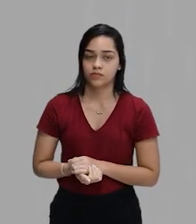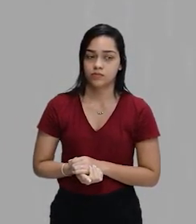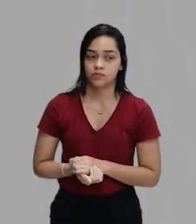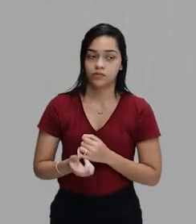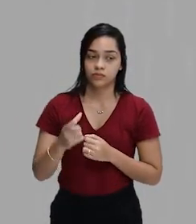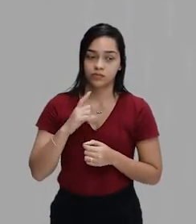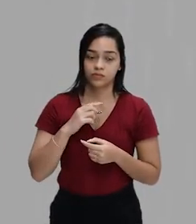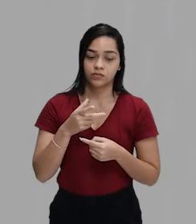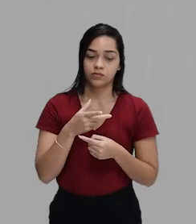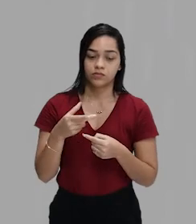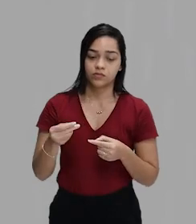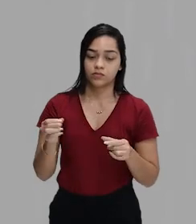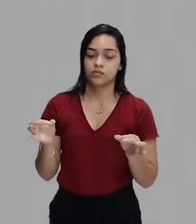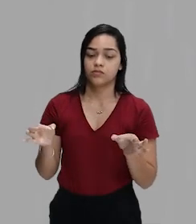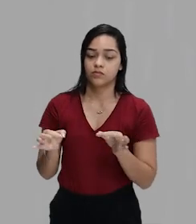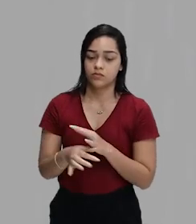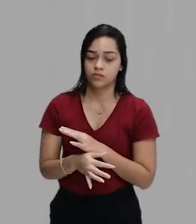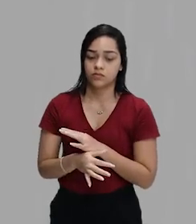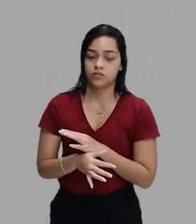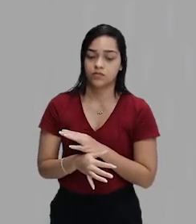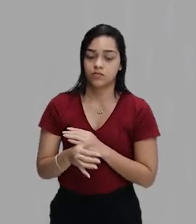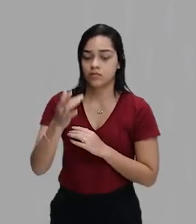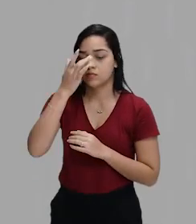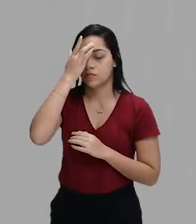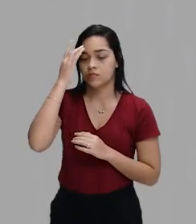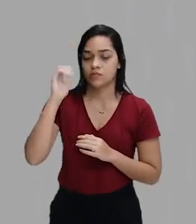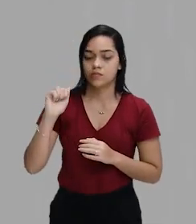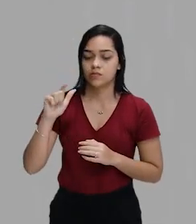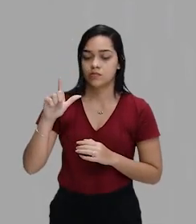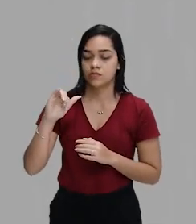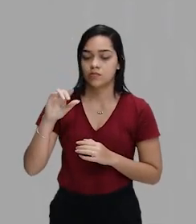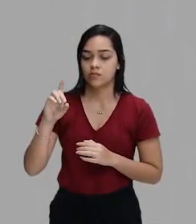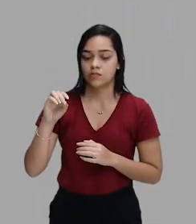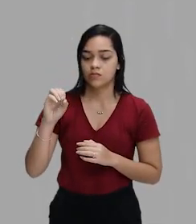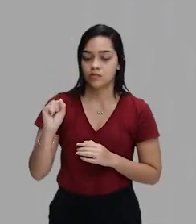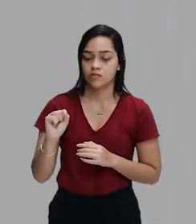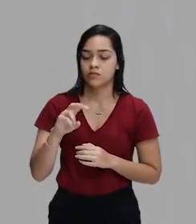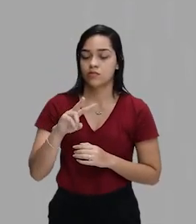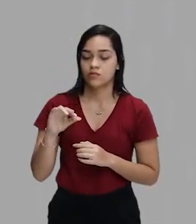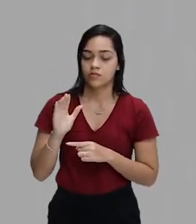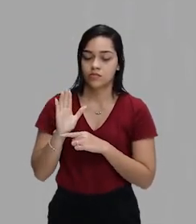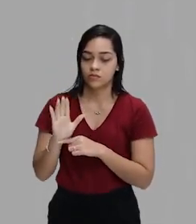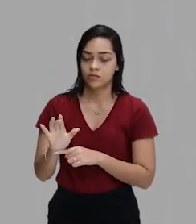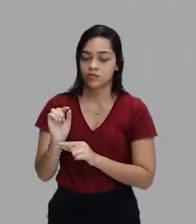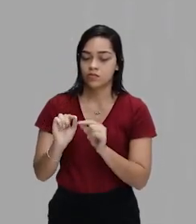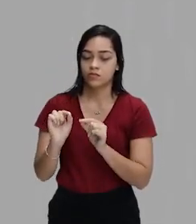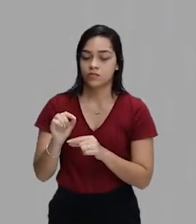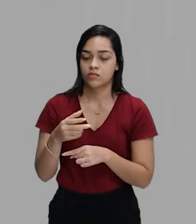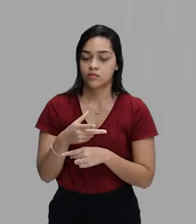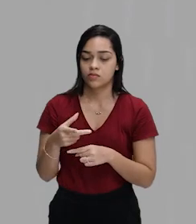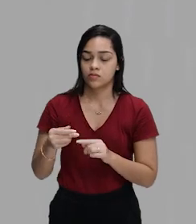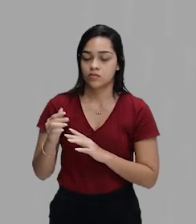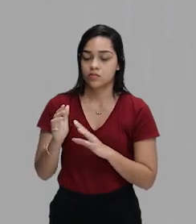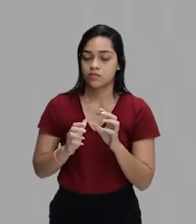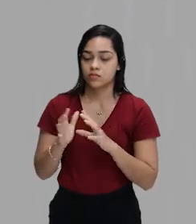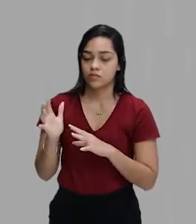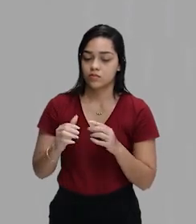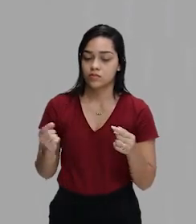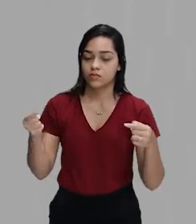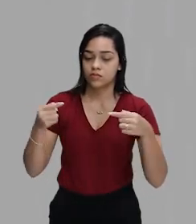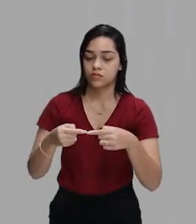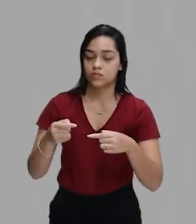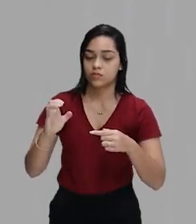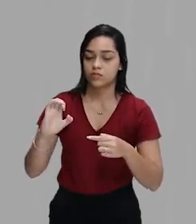A vitória final dos aliados, ela vai contribuir para isso, para que os aliados vencessem a guerra contra o